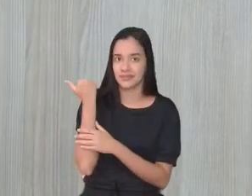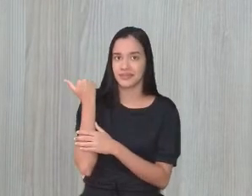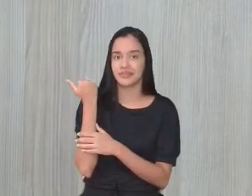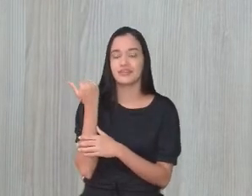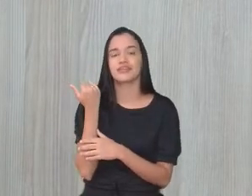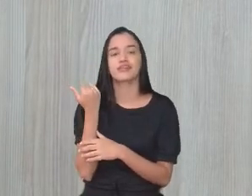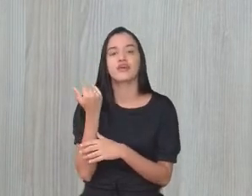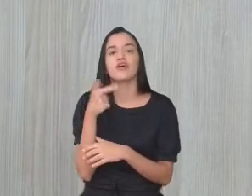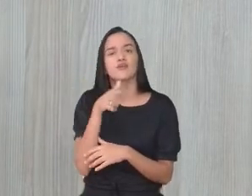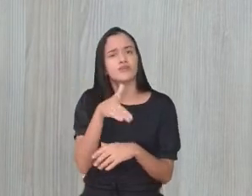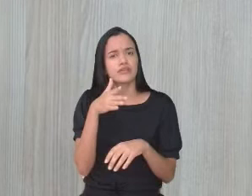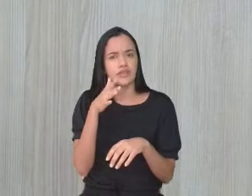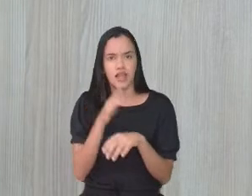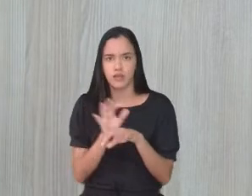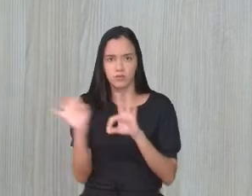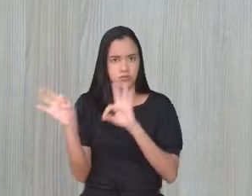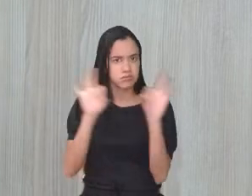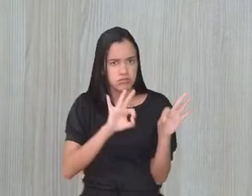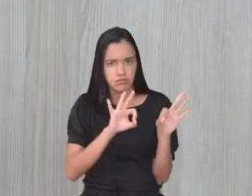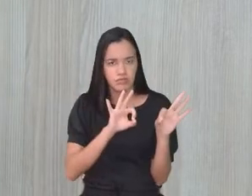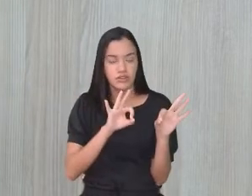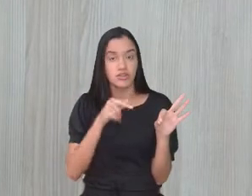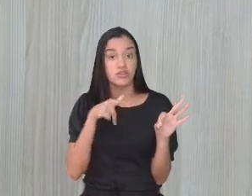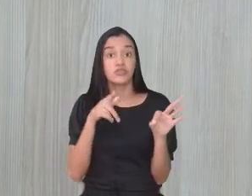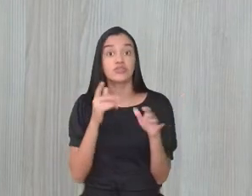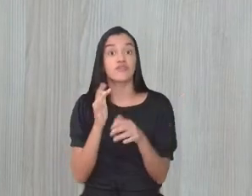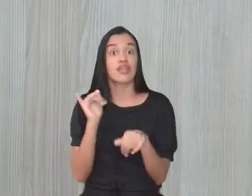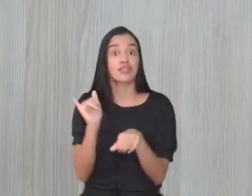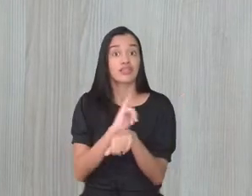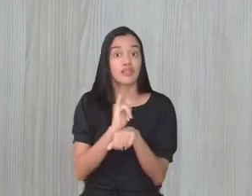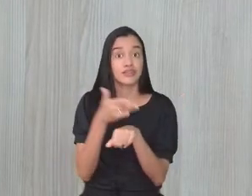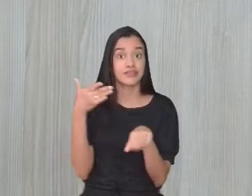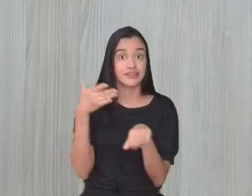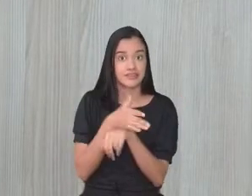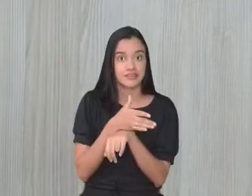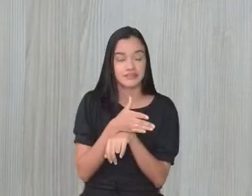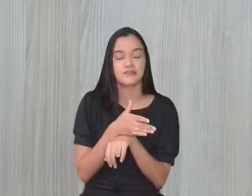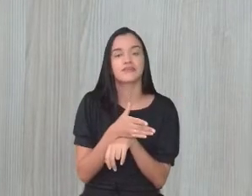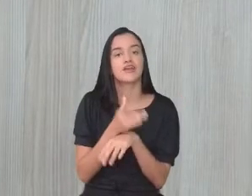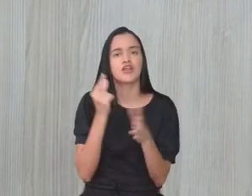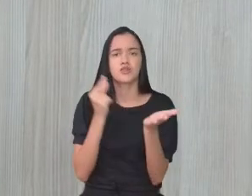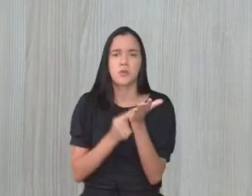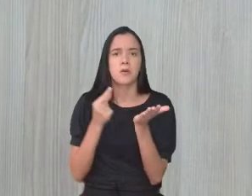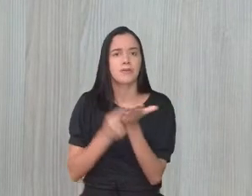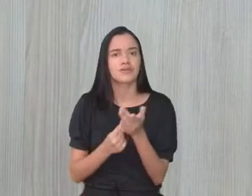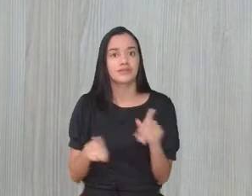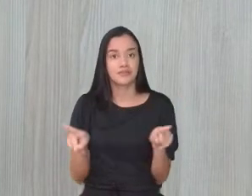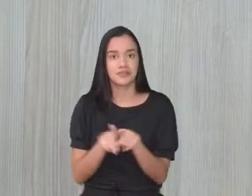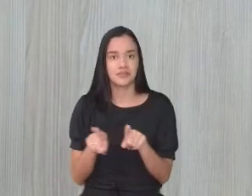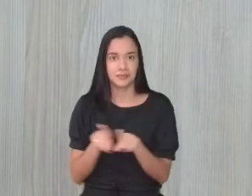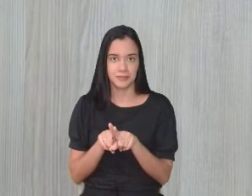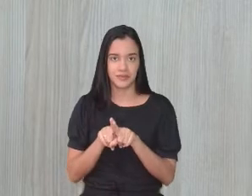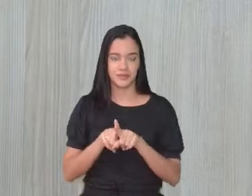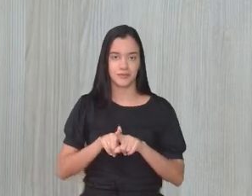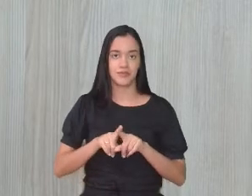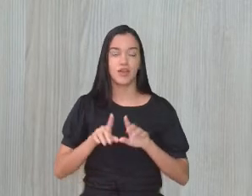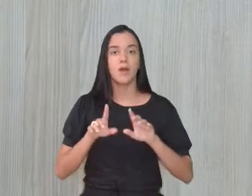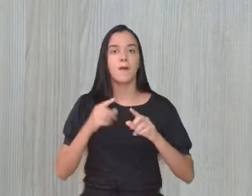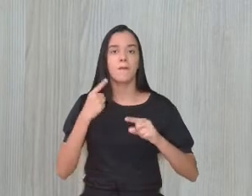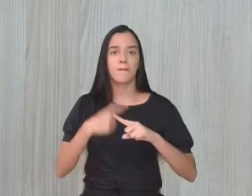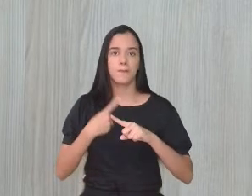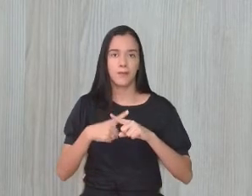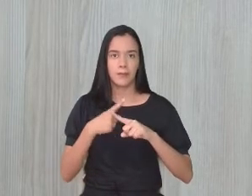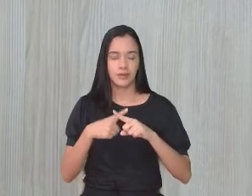vai lá no YouTube e clica. Ou dentro do aplicativo, né? Porque no aplicativo, os dados é